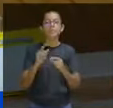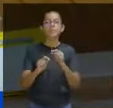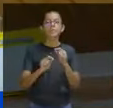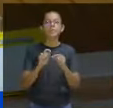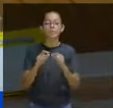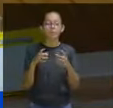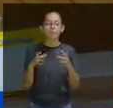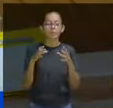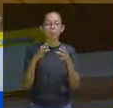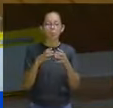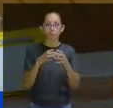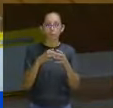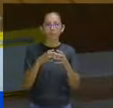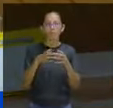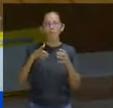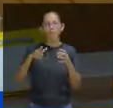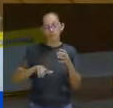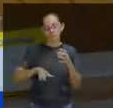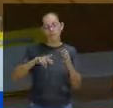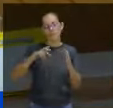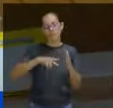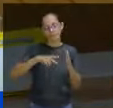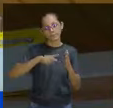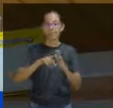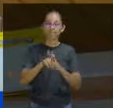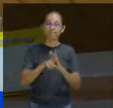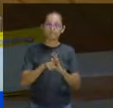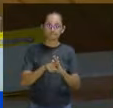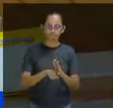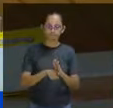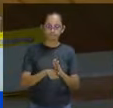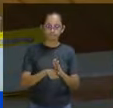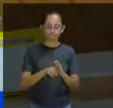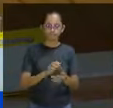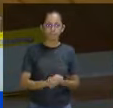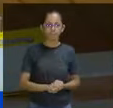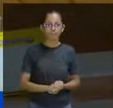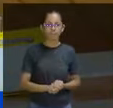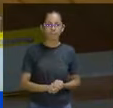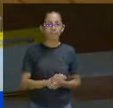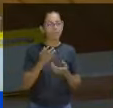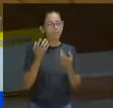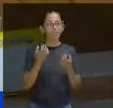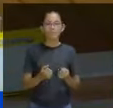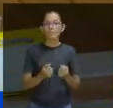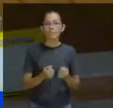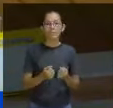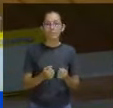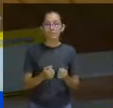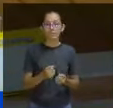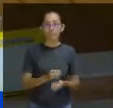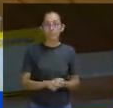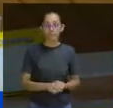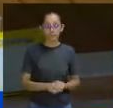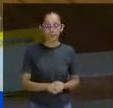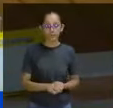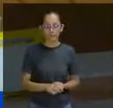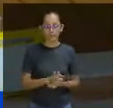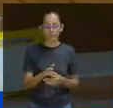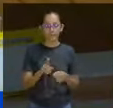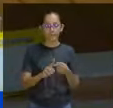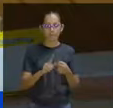isso, foi novamente oportunizado ao partido para regularizar, não regularizou. Além disso,